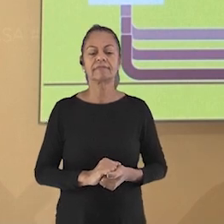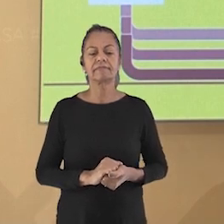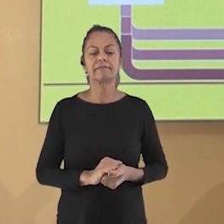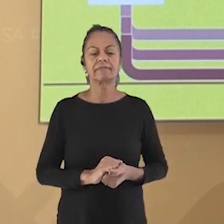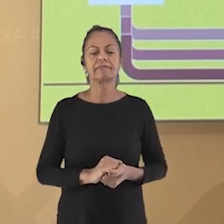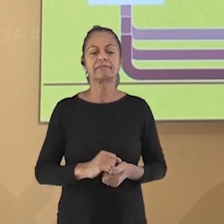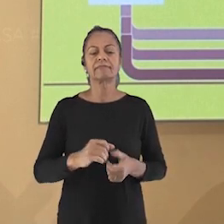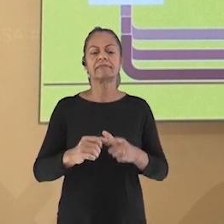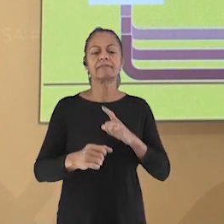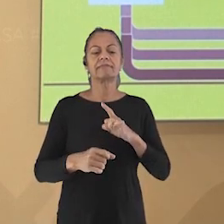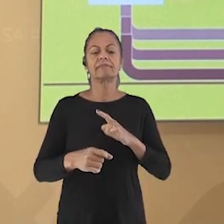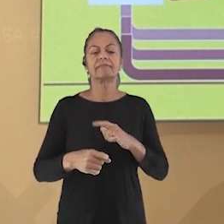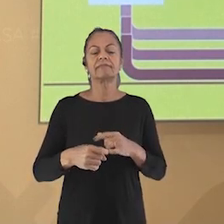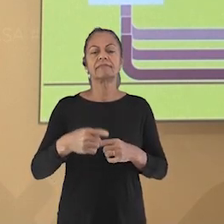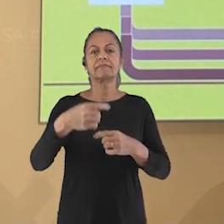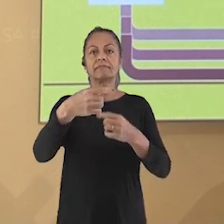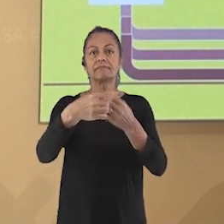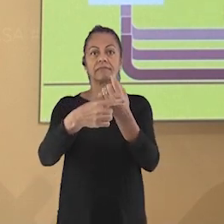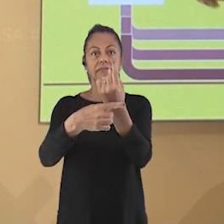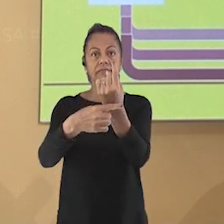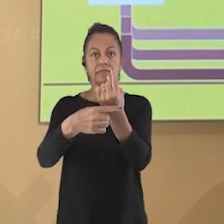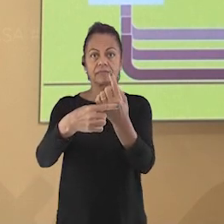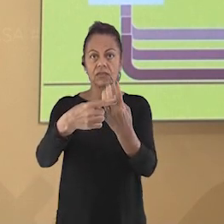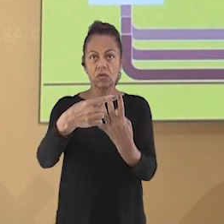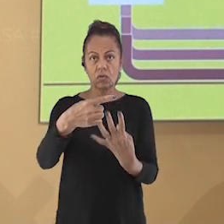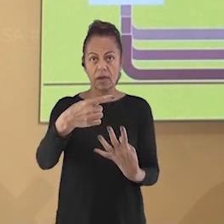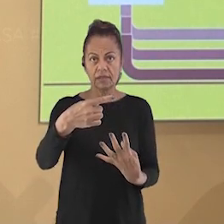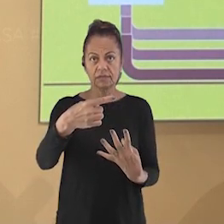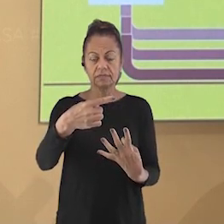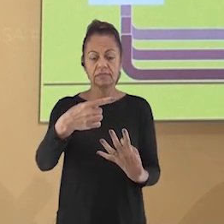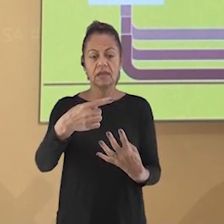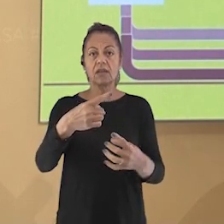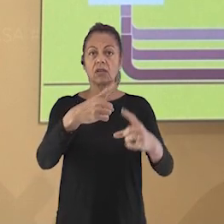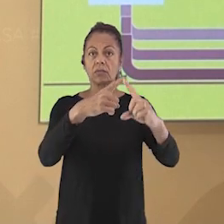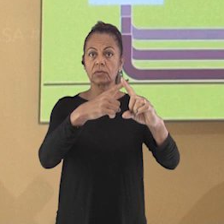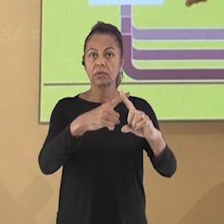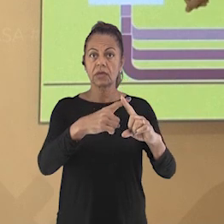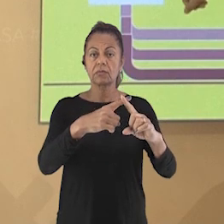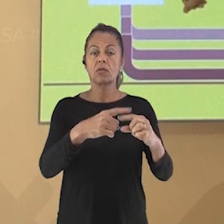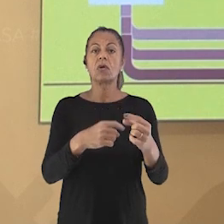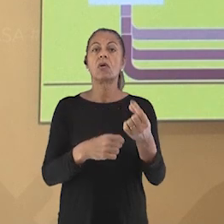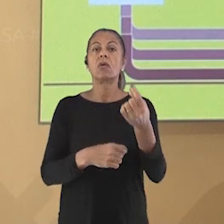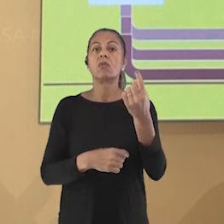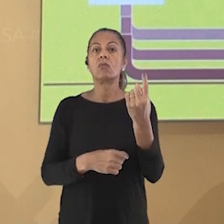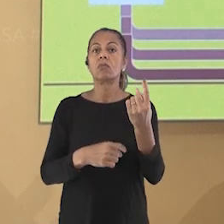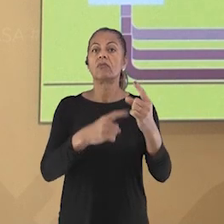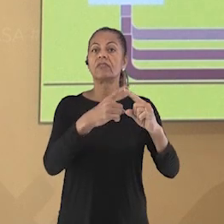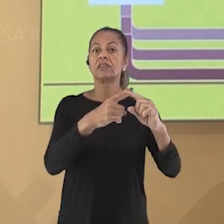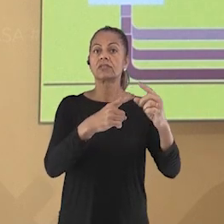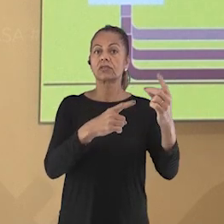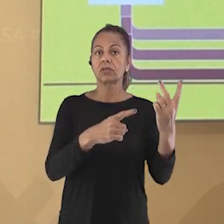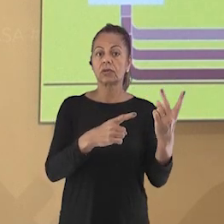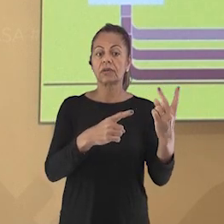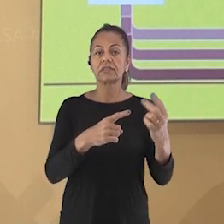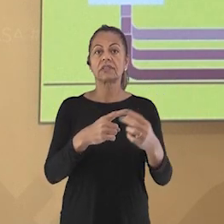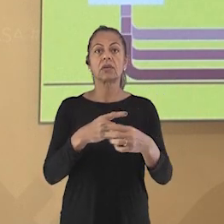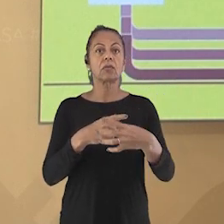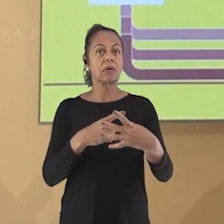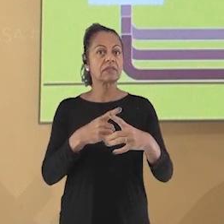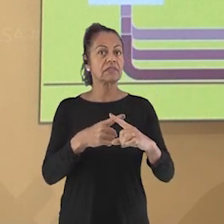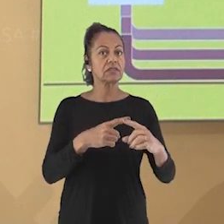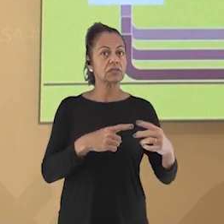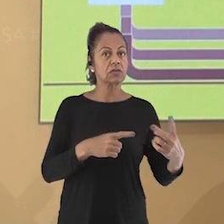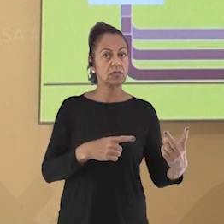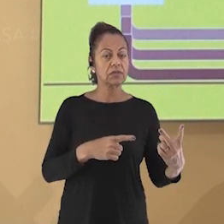nós temos 1/4. Nós multiplicamos o 1 por 2 e o 4 por 2. 1 vezes